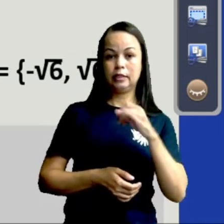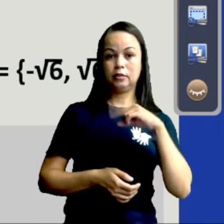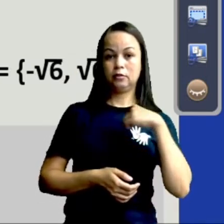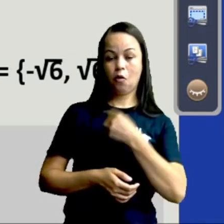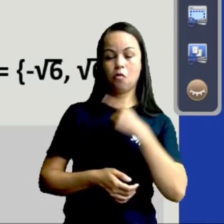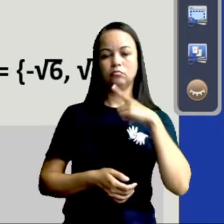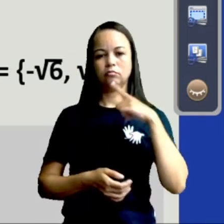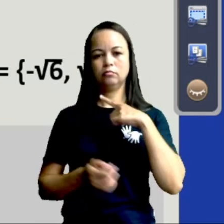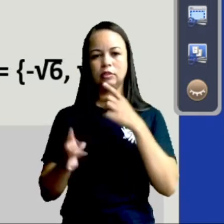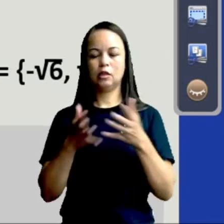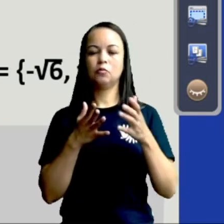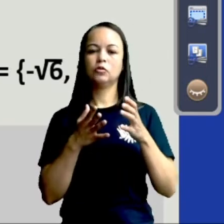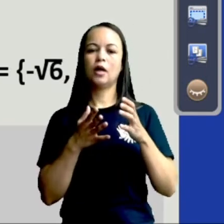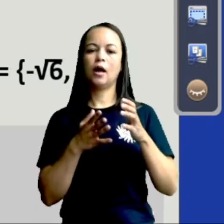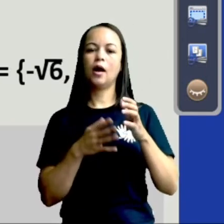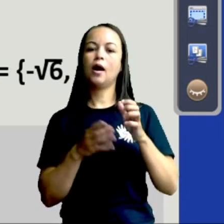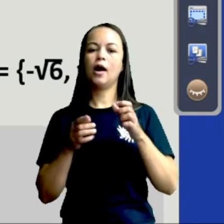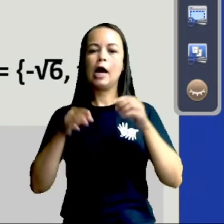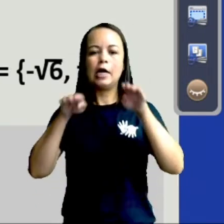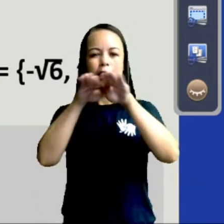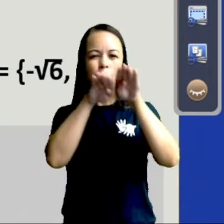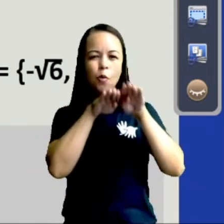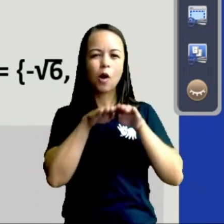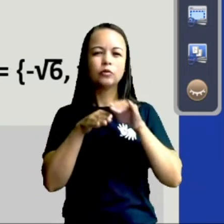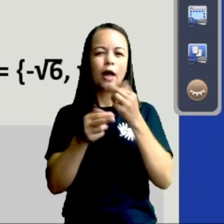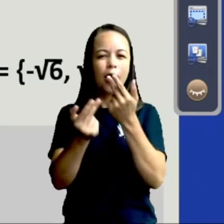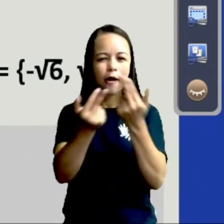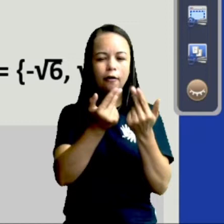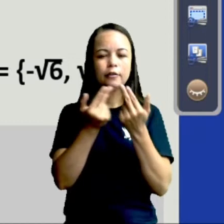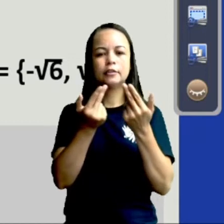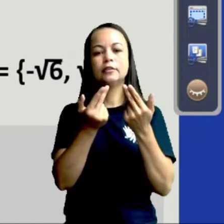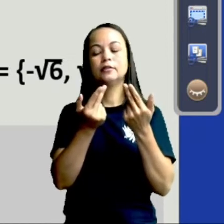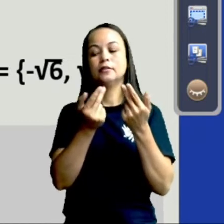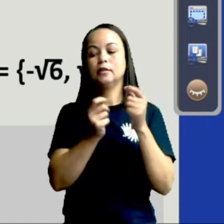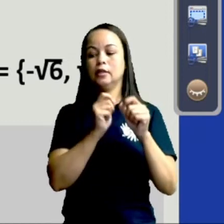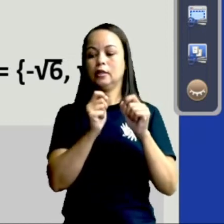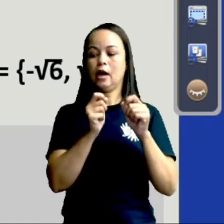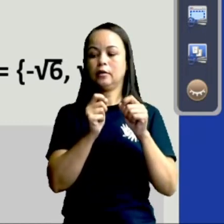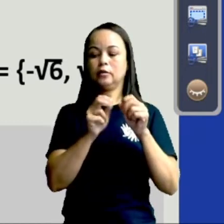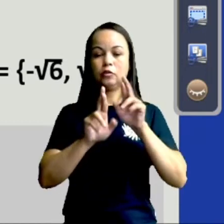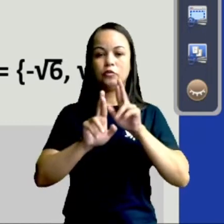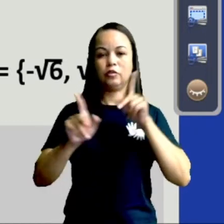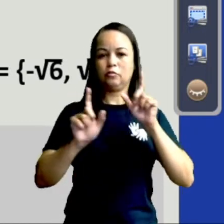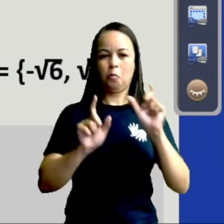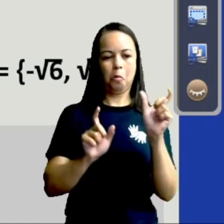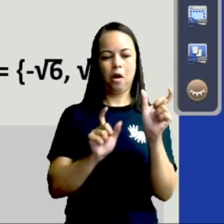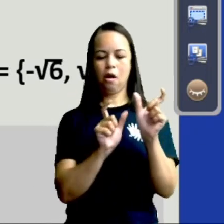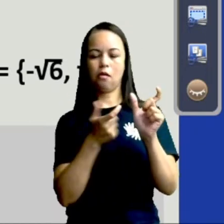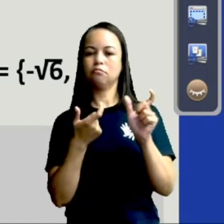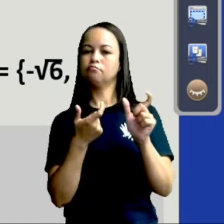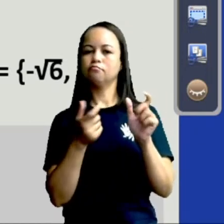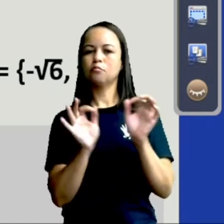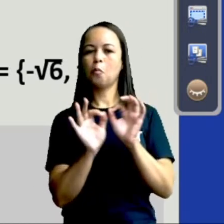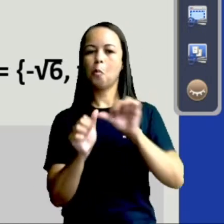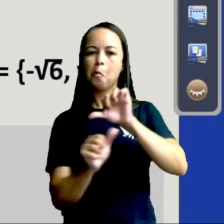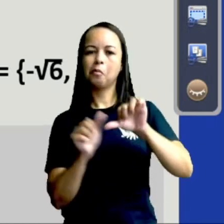gente fizer de um dos membros, se fizer igual do outro, a igualdade não se altera. E foi isso que a gente começou. Para a